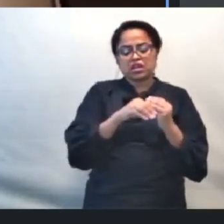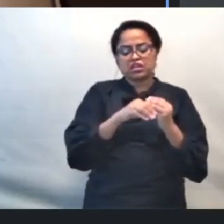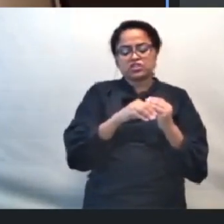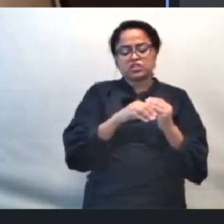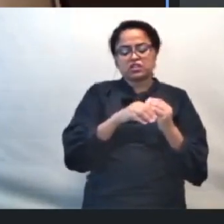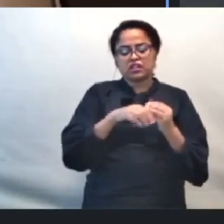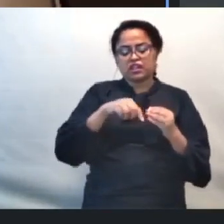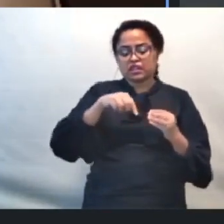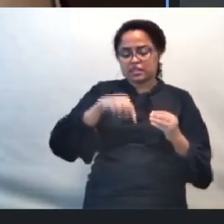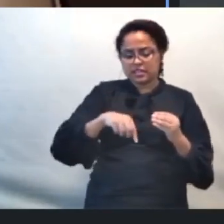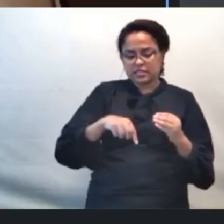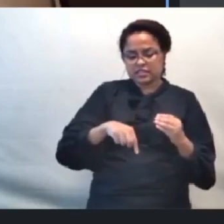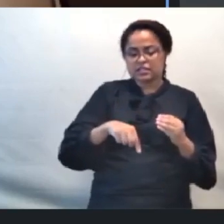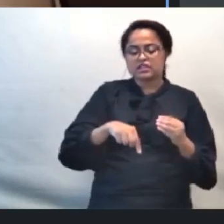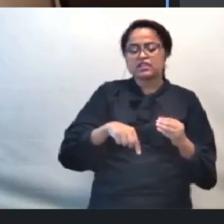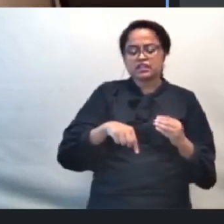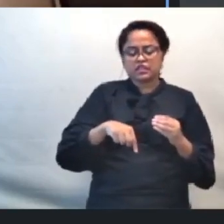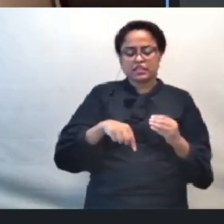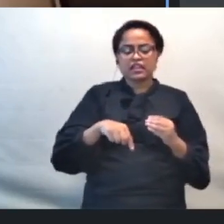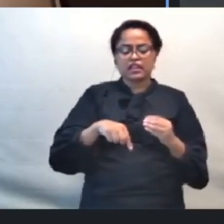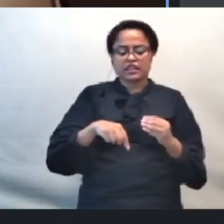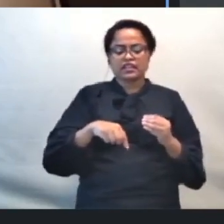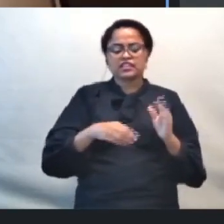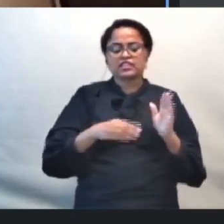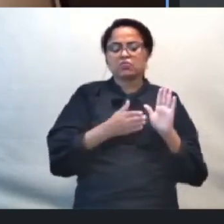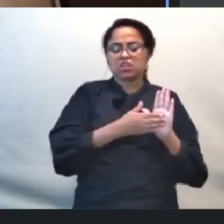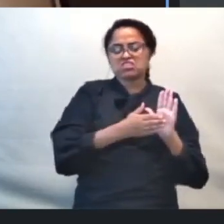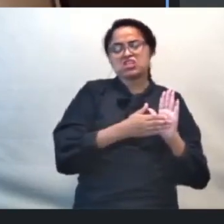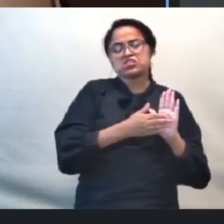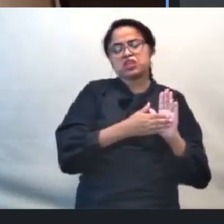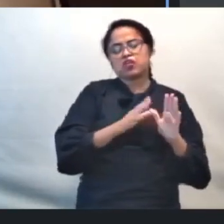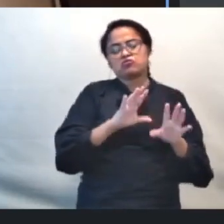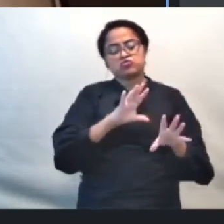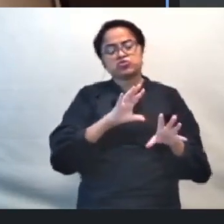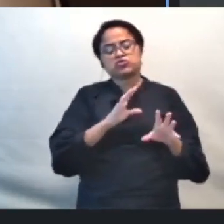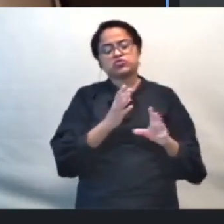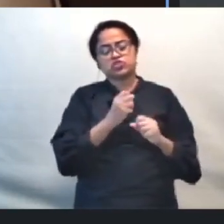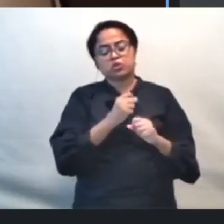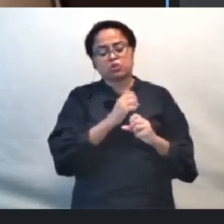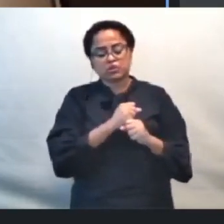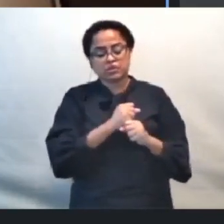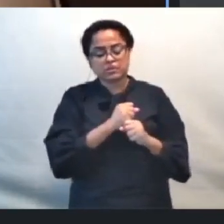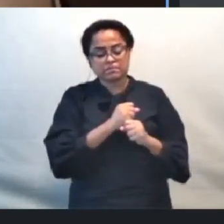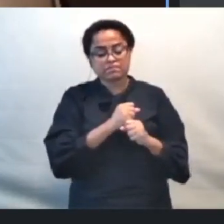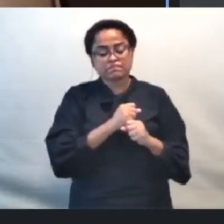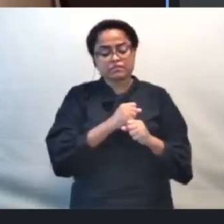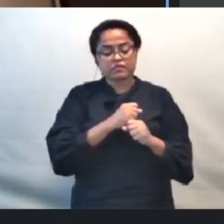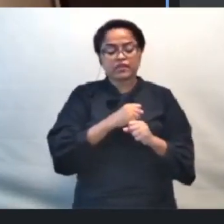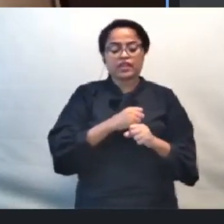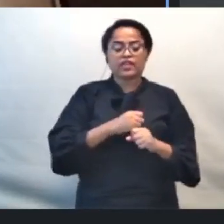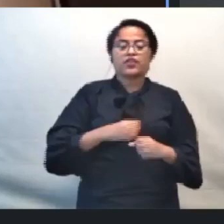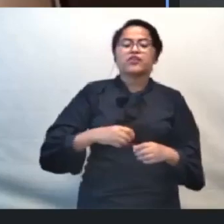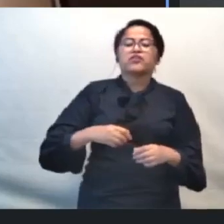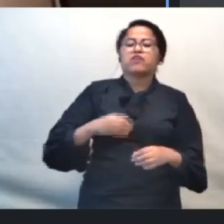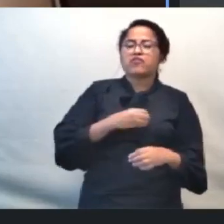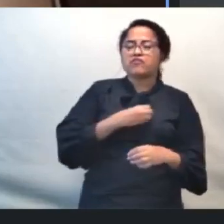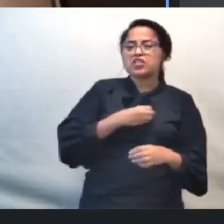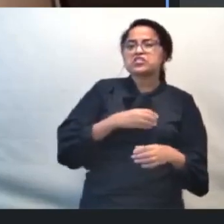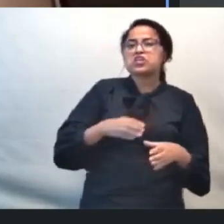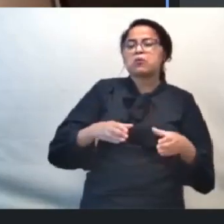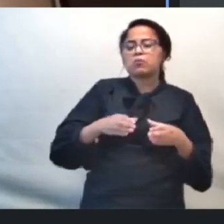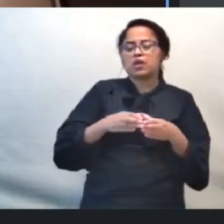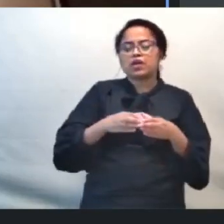em 2023, essa despesa já foi empenhada em janeiro desse ano e, portanto, vai fazer parte da prestação de contas